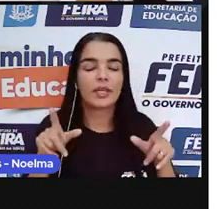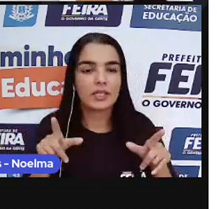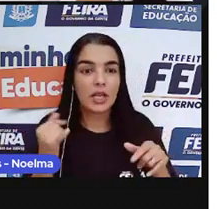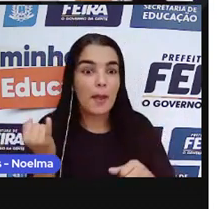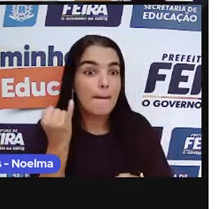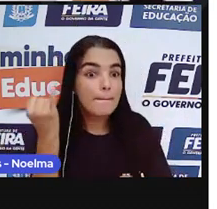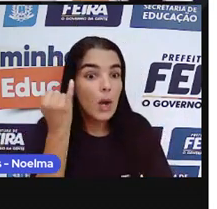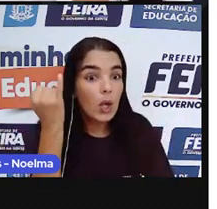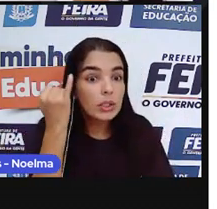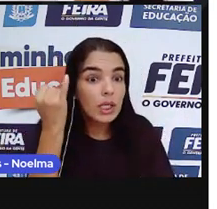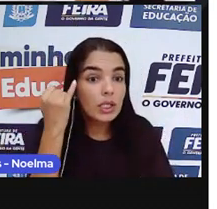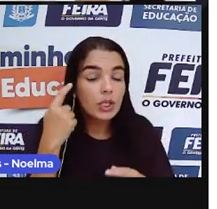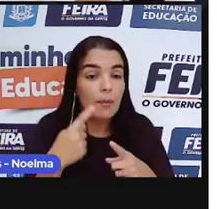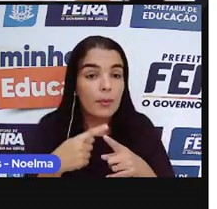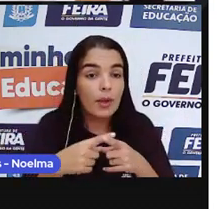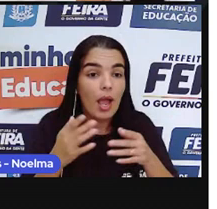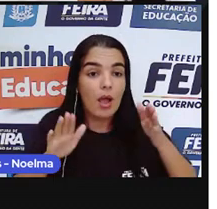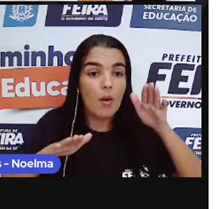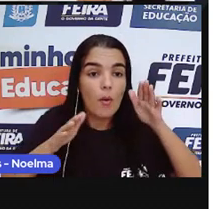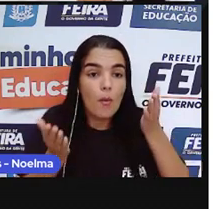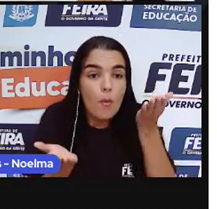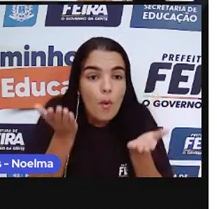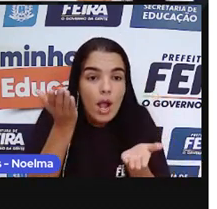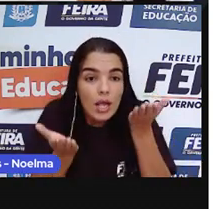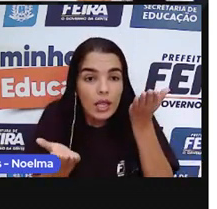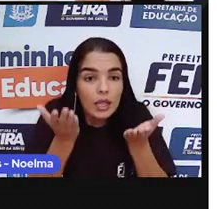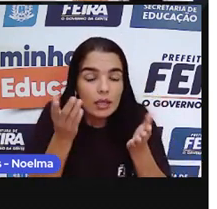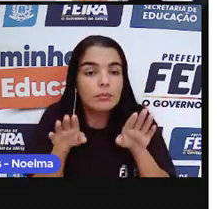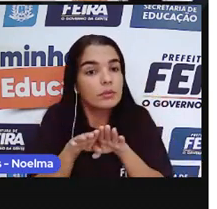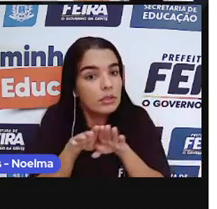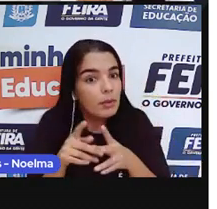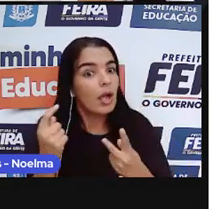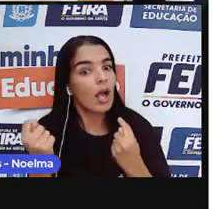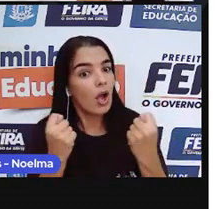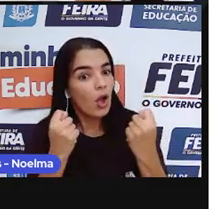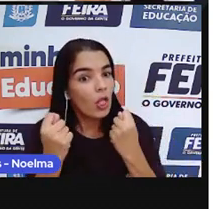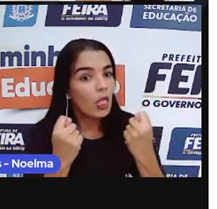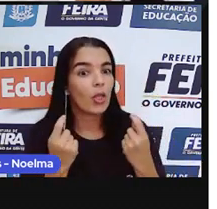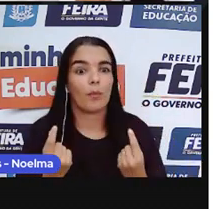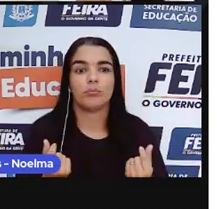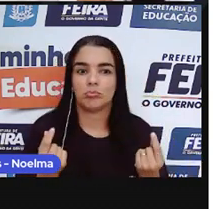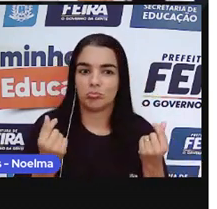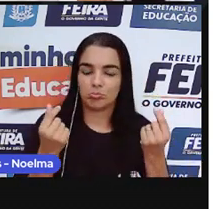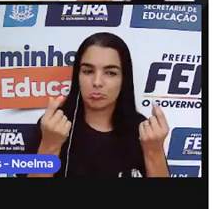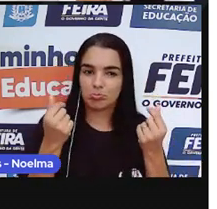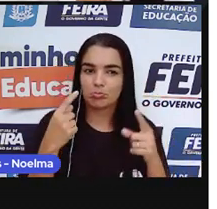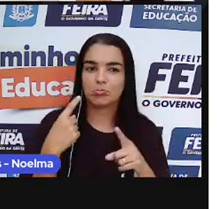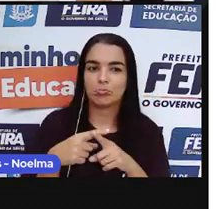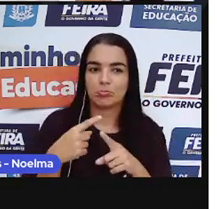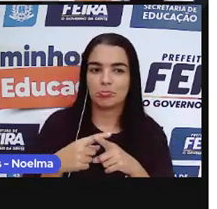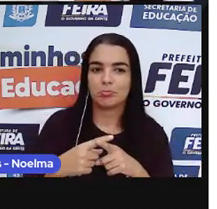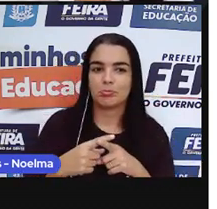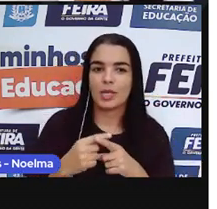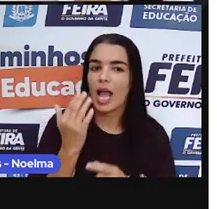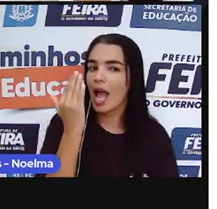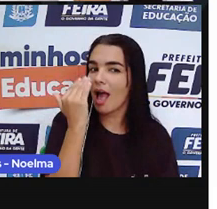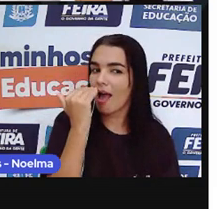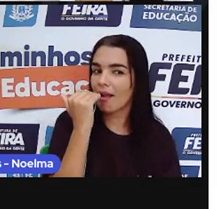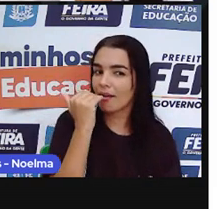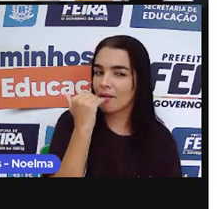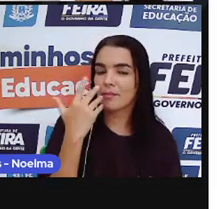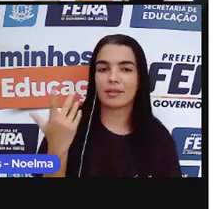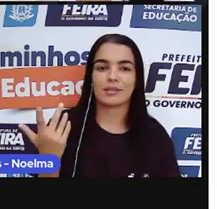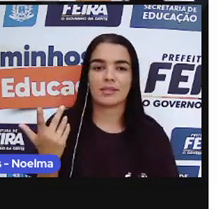equilíbrio do ecossistema, mas também por seu valor econômico, sendo utilizado, por exemplo, na alimentação e na fabricação